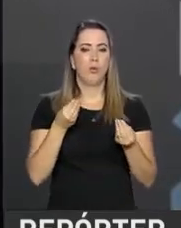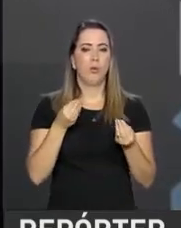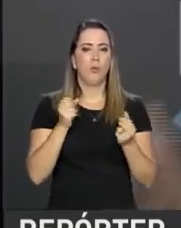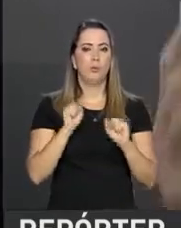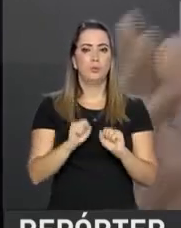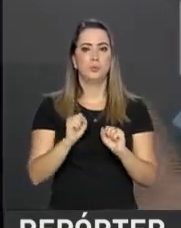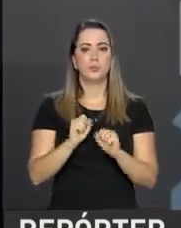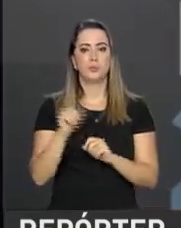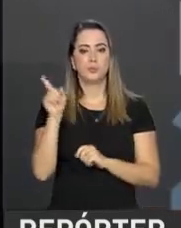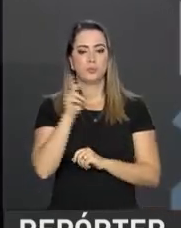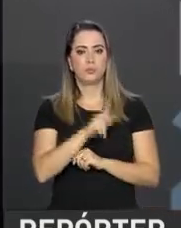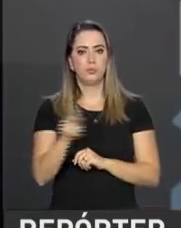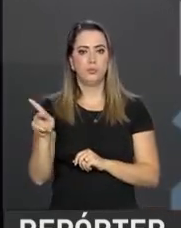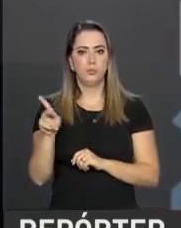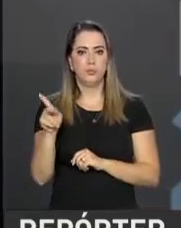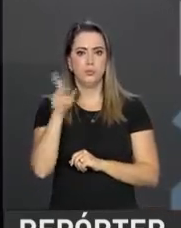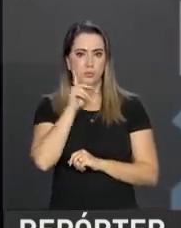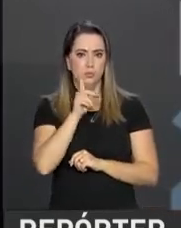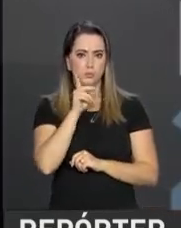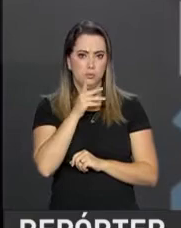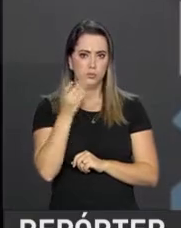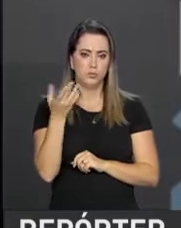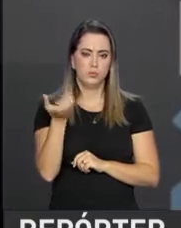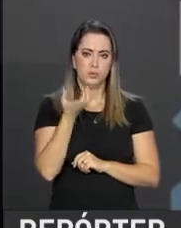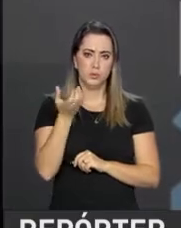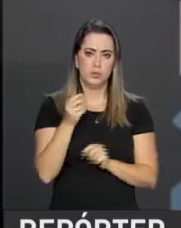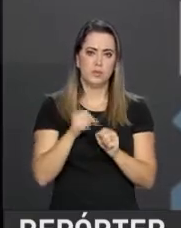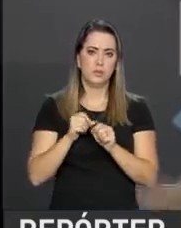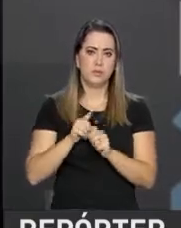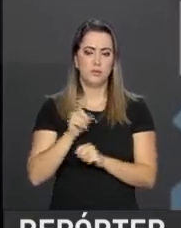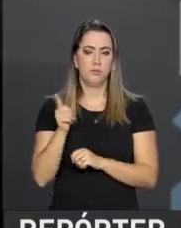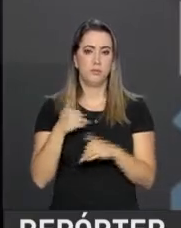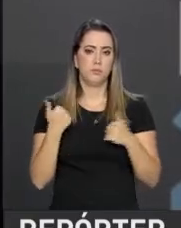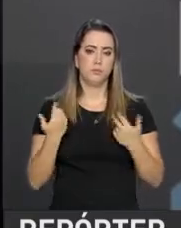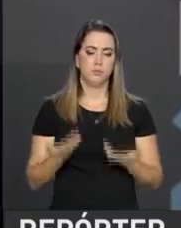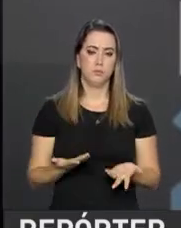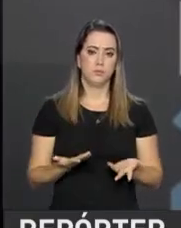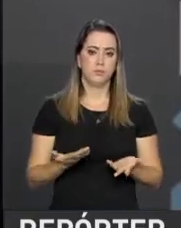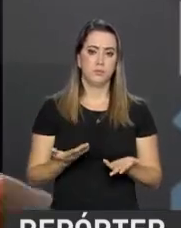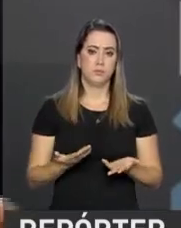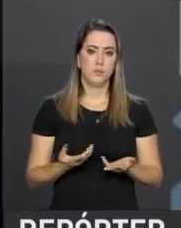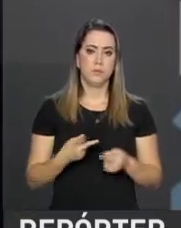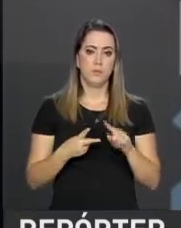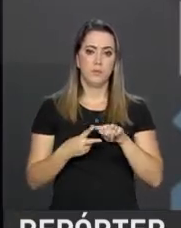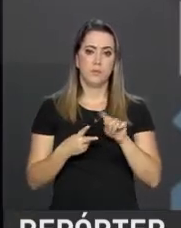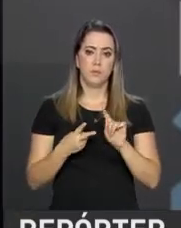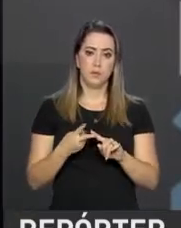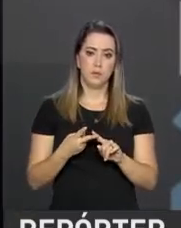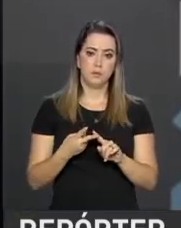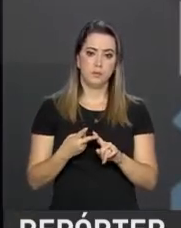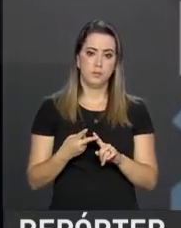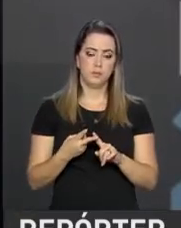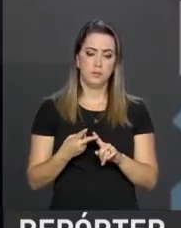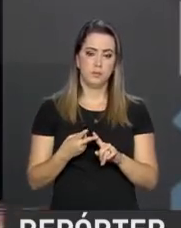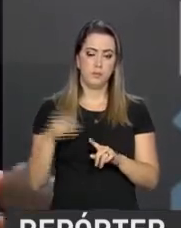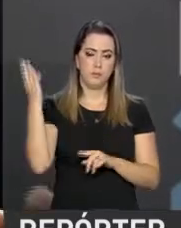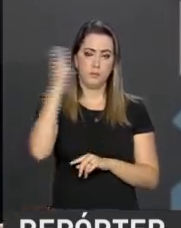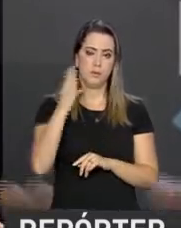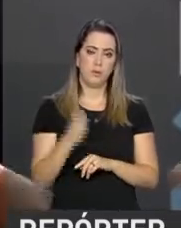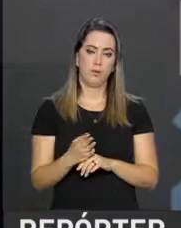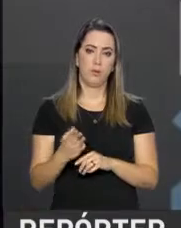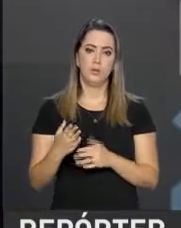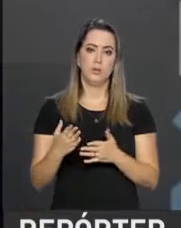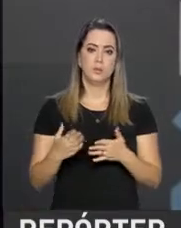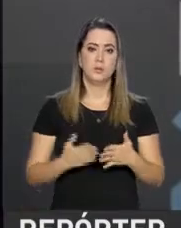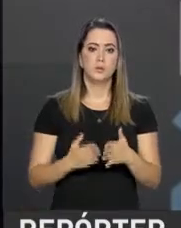que o presidente americano tem médico estamos aguardando a do ponto de vista do brasil a